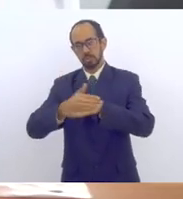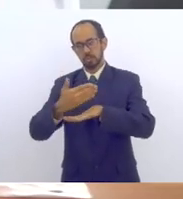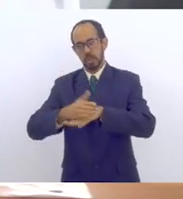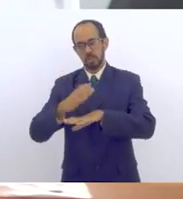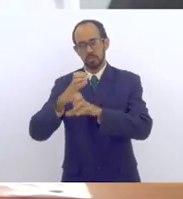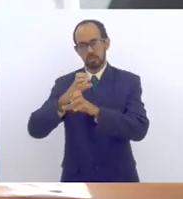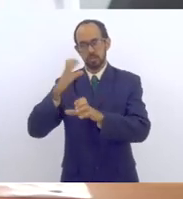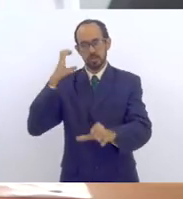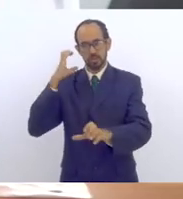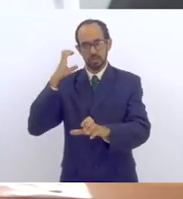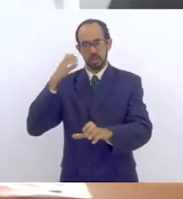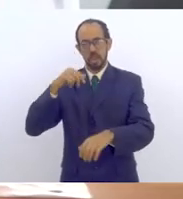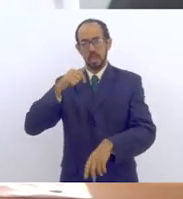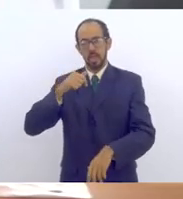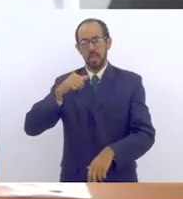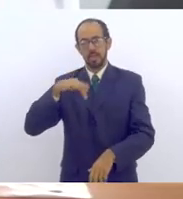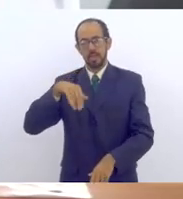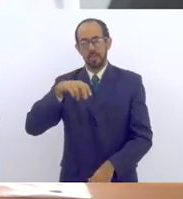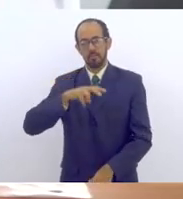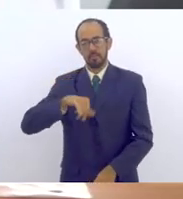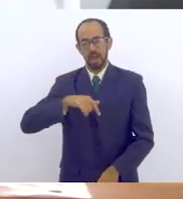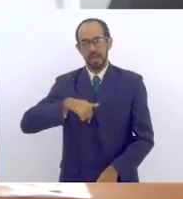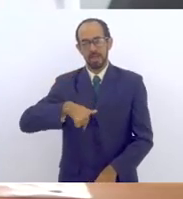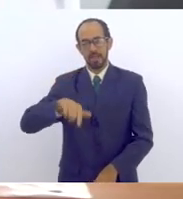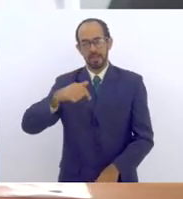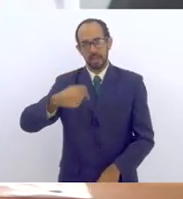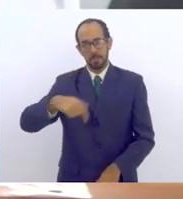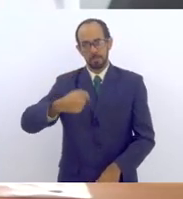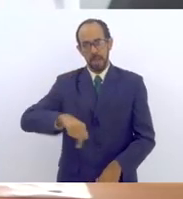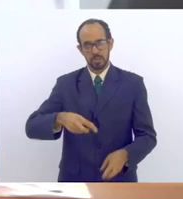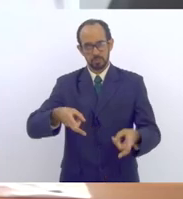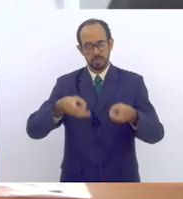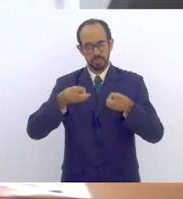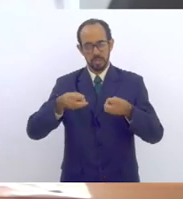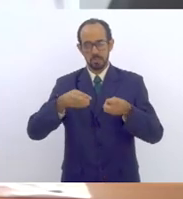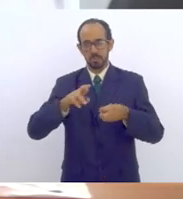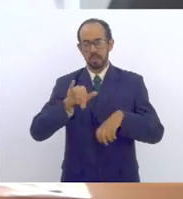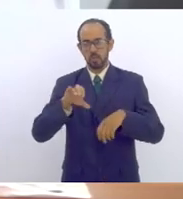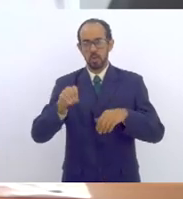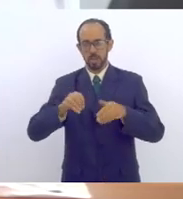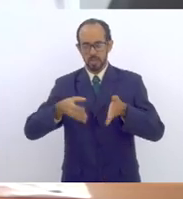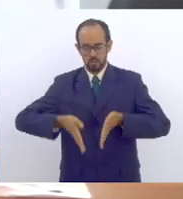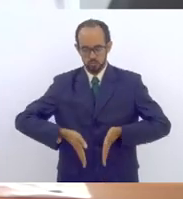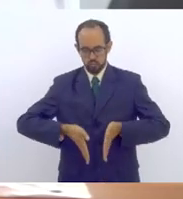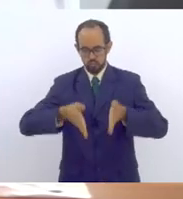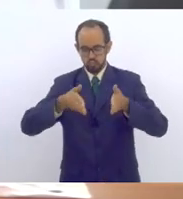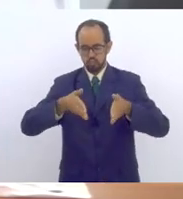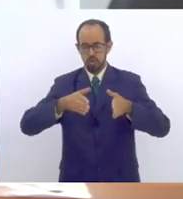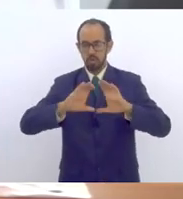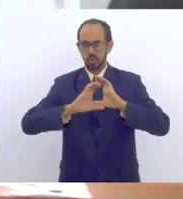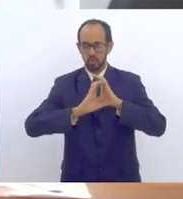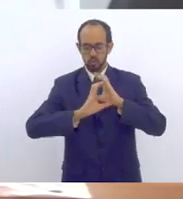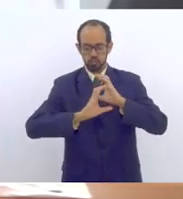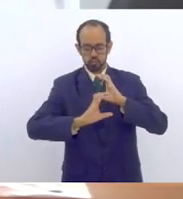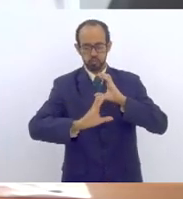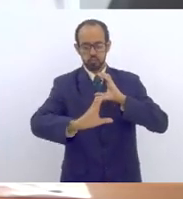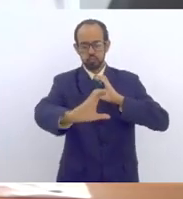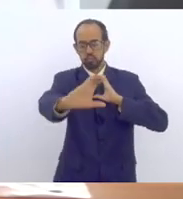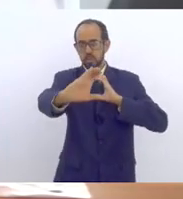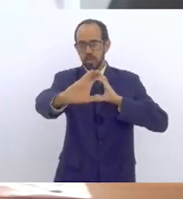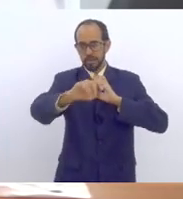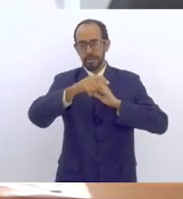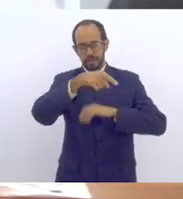quem vai a Queimados vereadores e os canalizados os dois rios tiveram a participação do Pedro do fanchem que eles chamam de Orla hoje